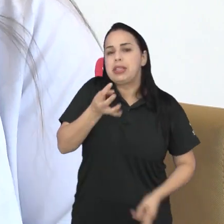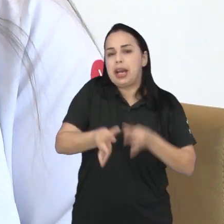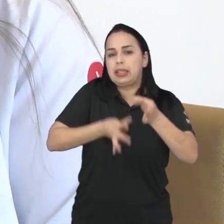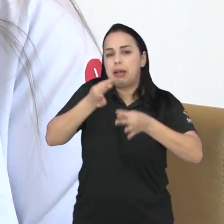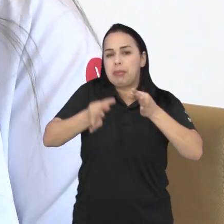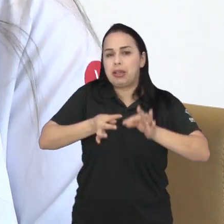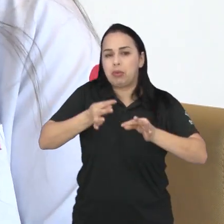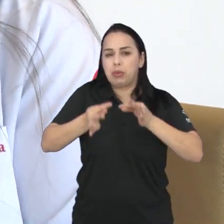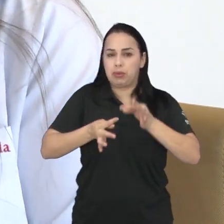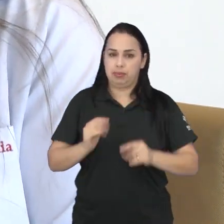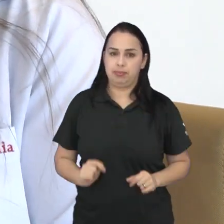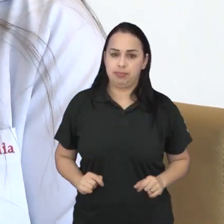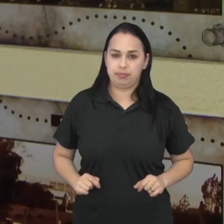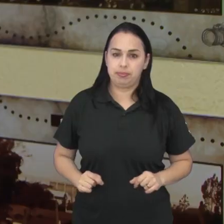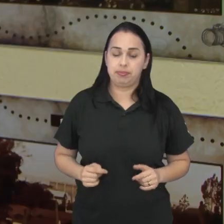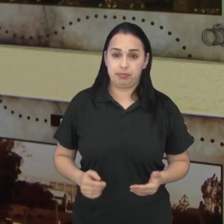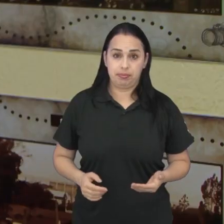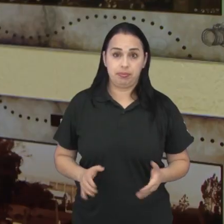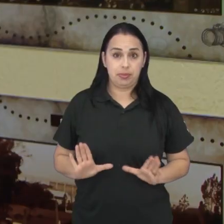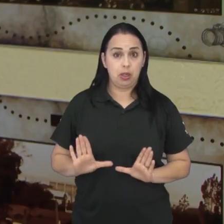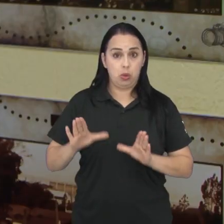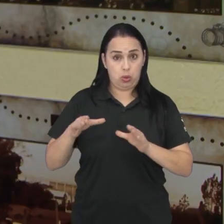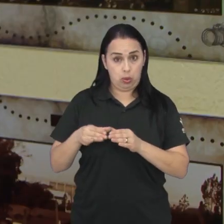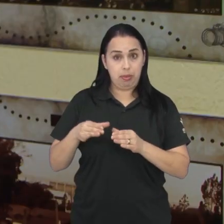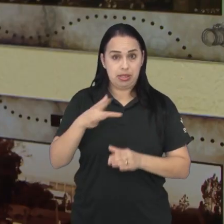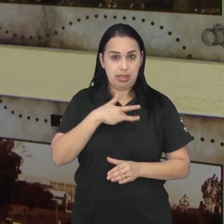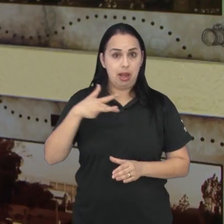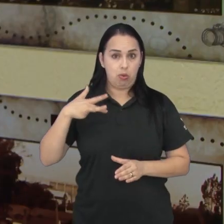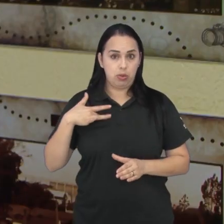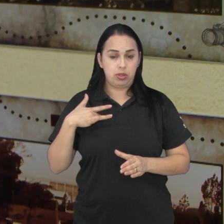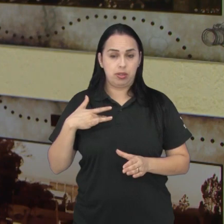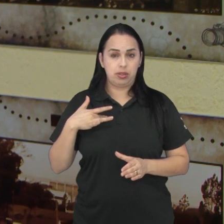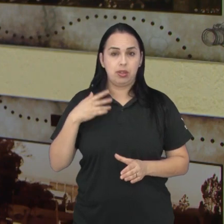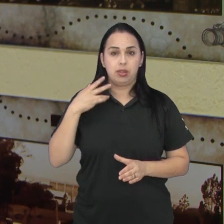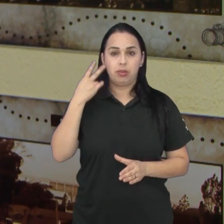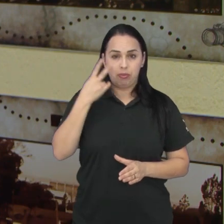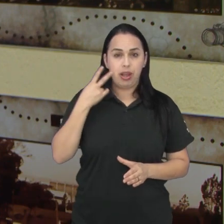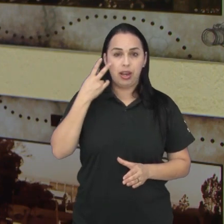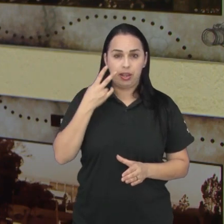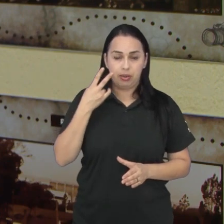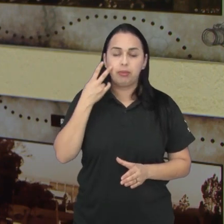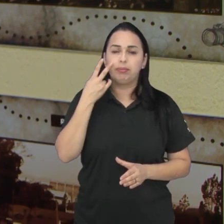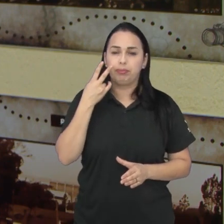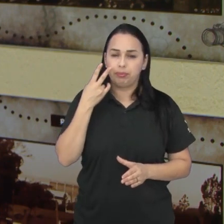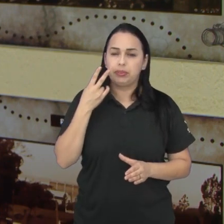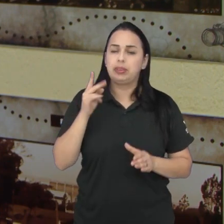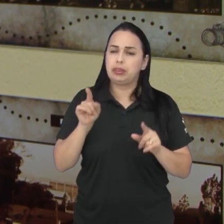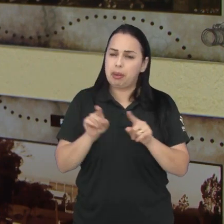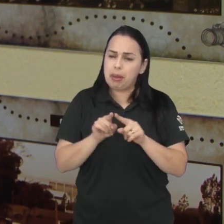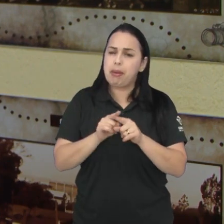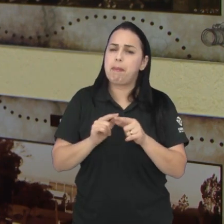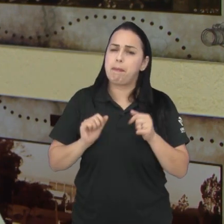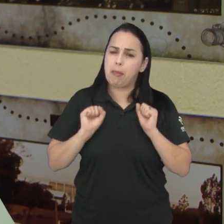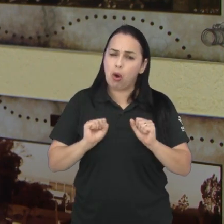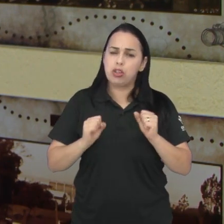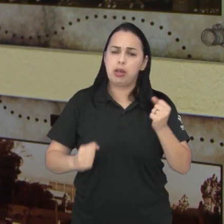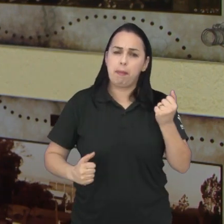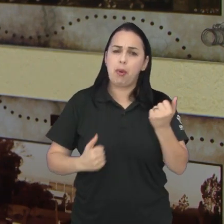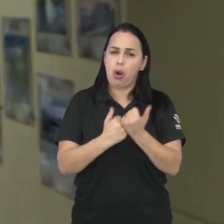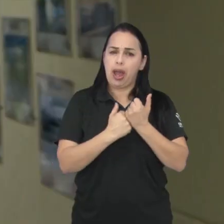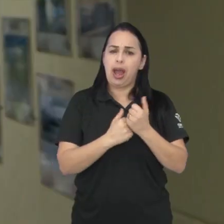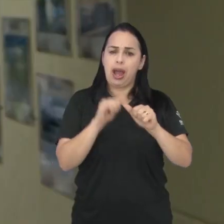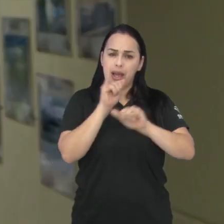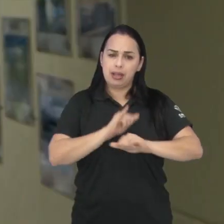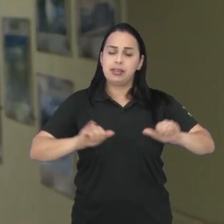menor toxicidade possível para a comissão de saúde da câmara o legislativo também pode apoiar a campanha a Márcio